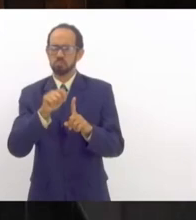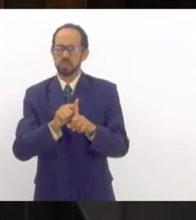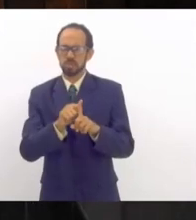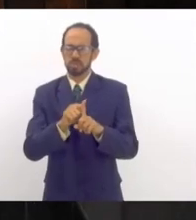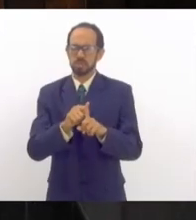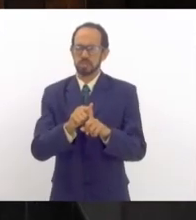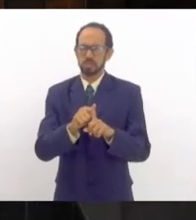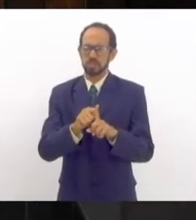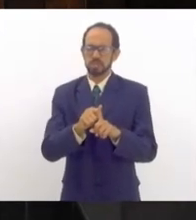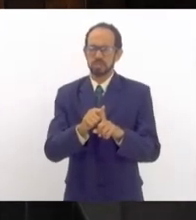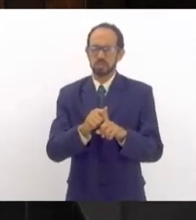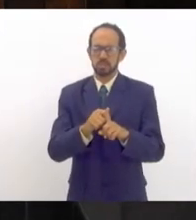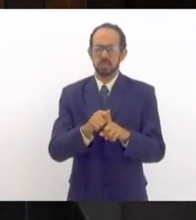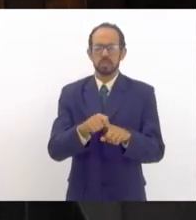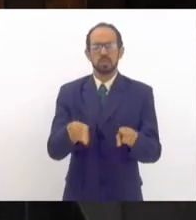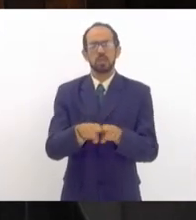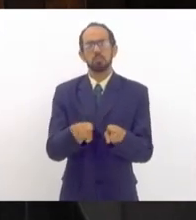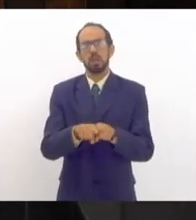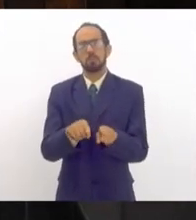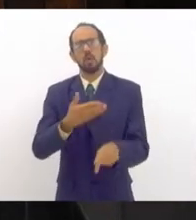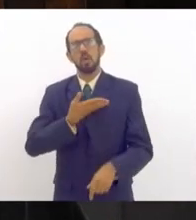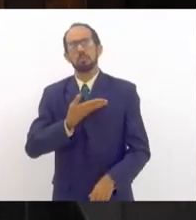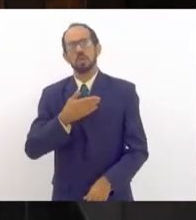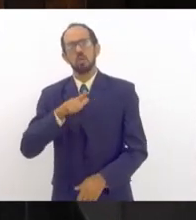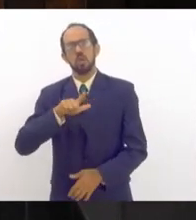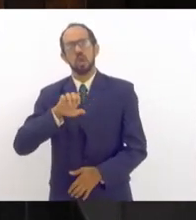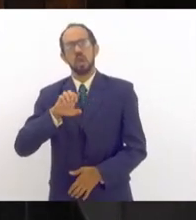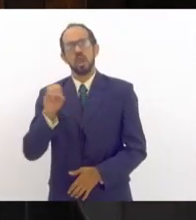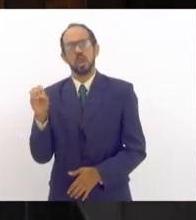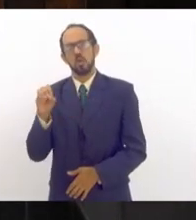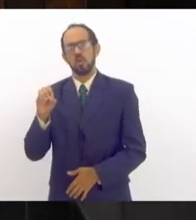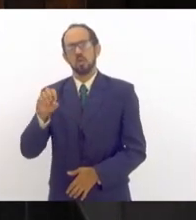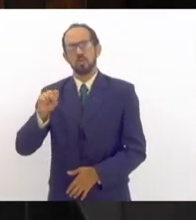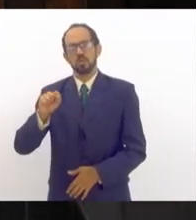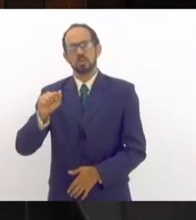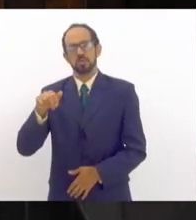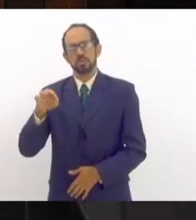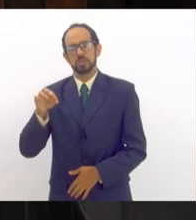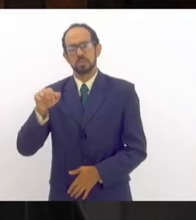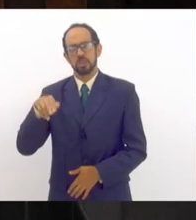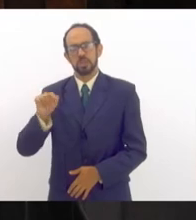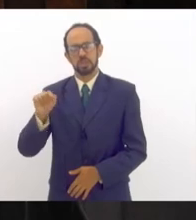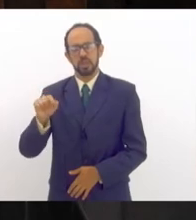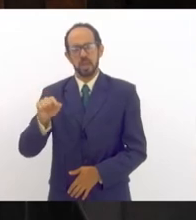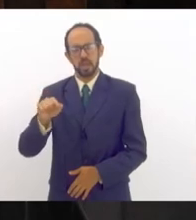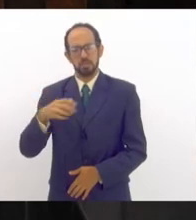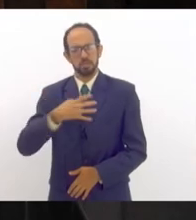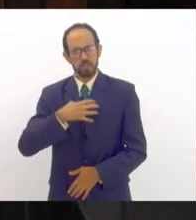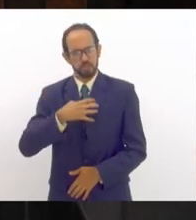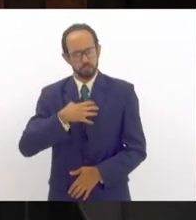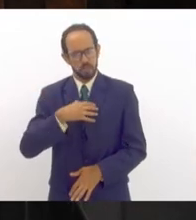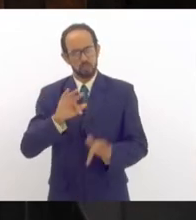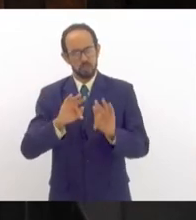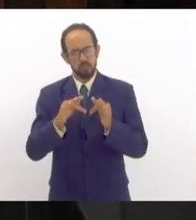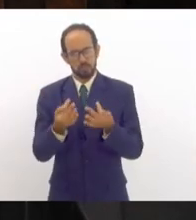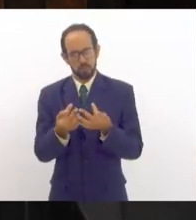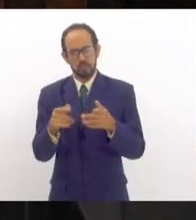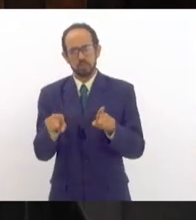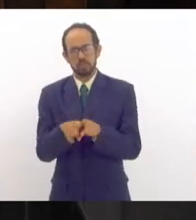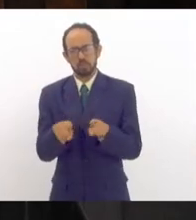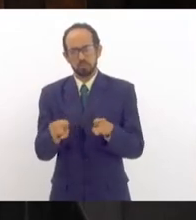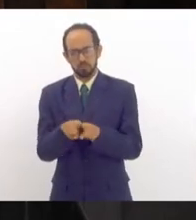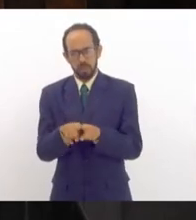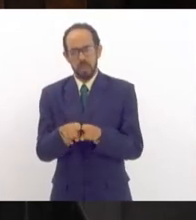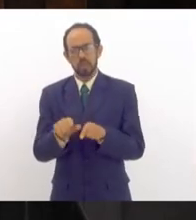mais eu me perdi um grande amigo Léo Santana quero que deixar meus sentimentos à família E também ato de serviço